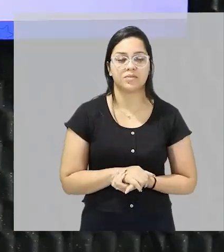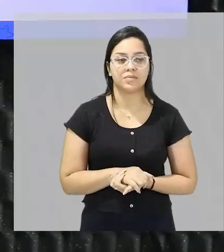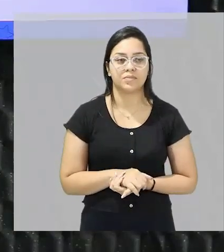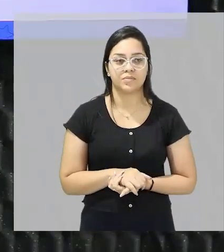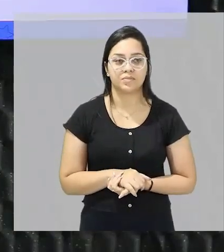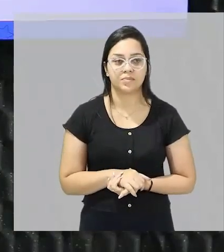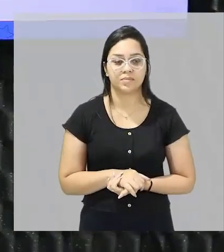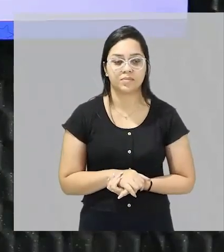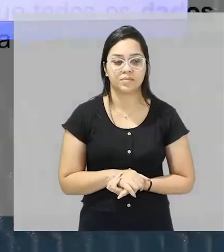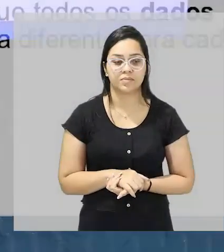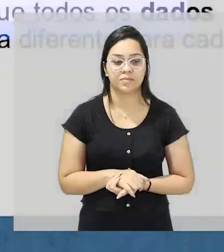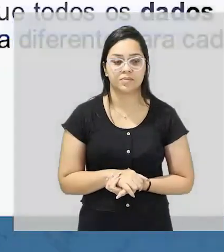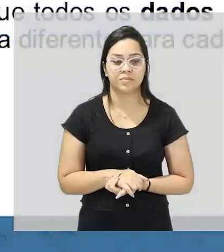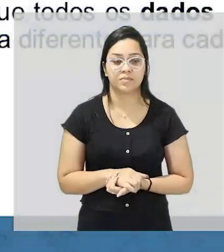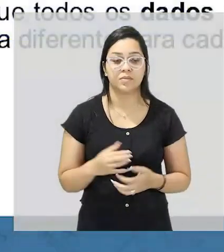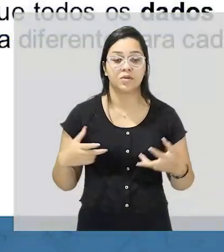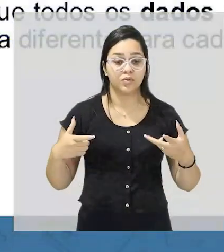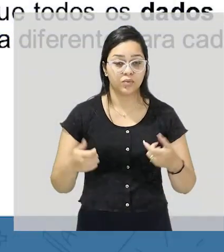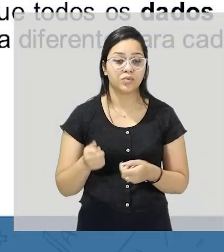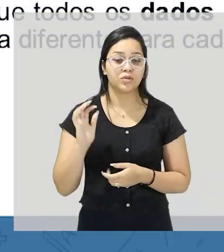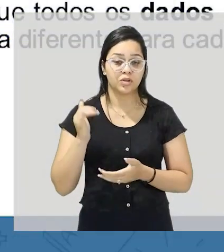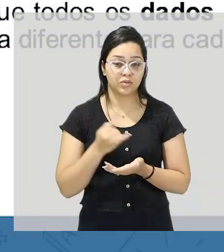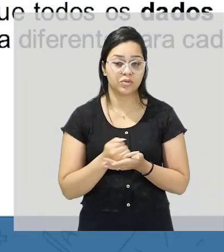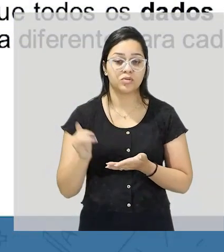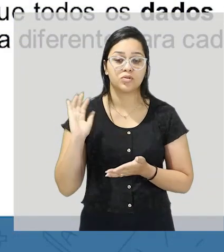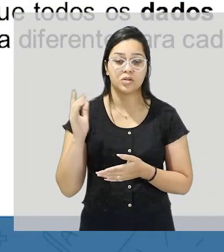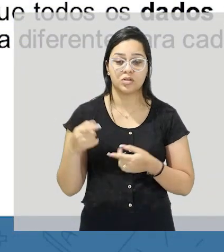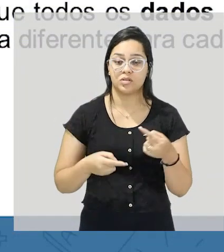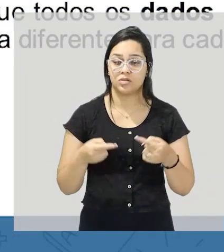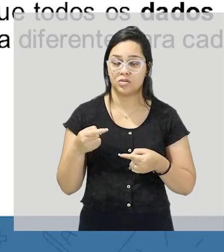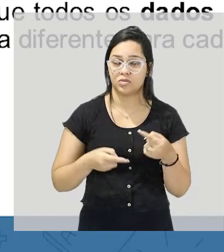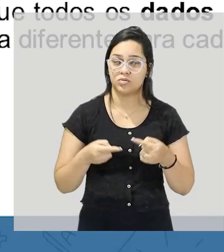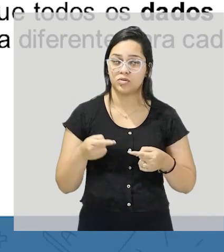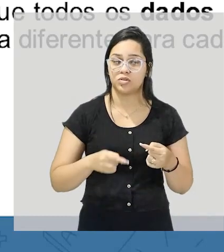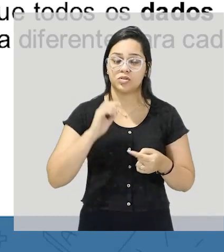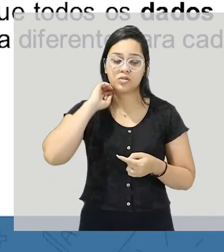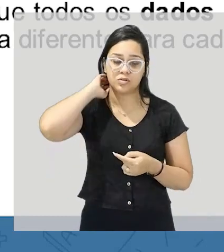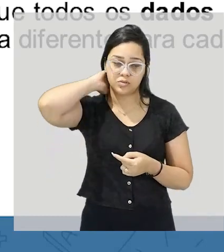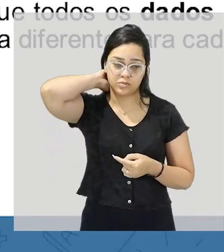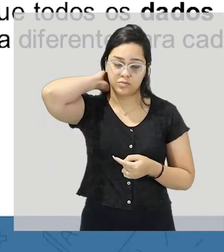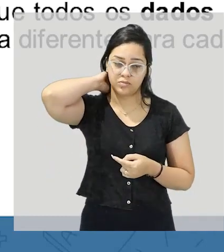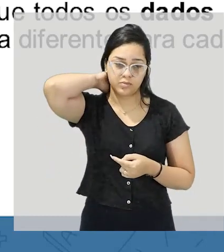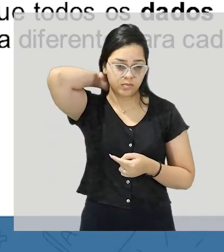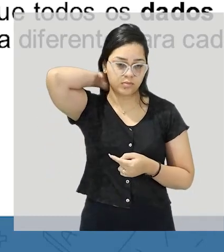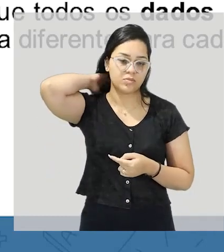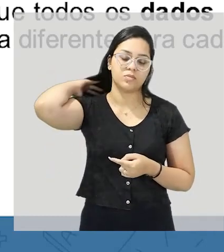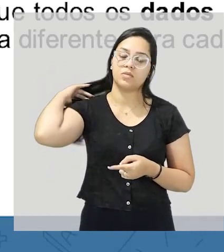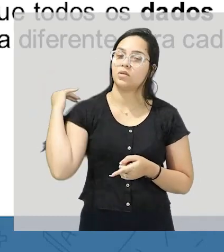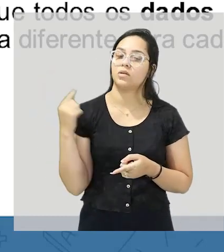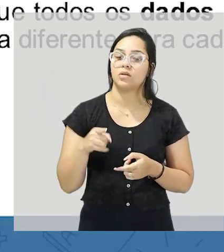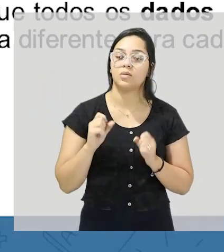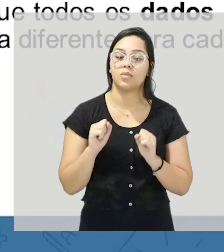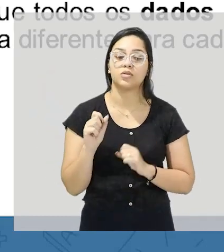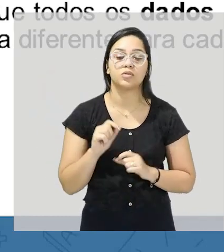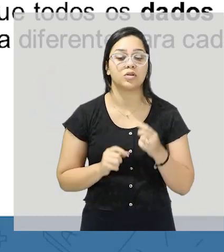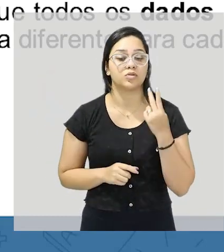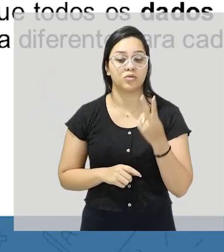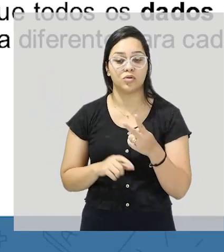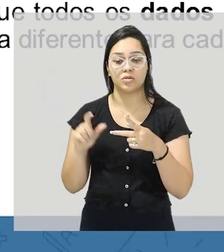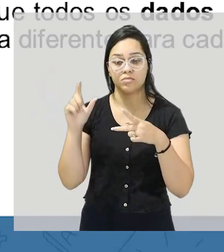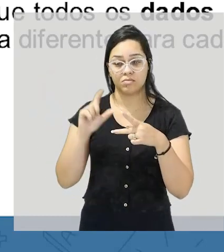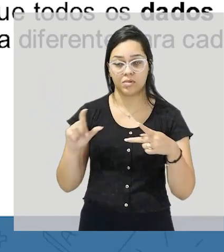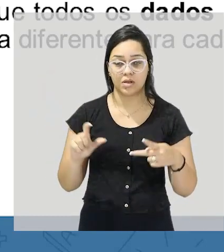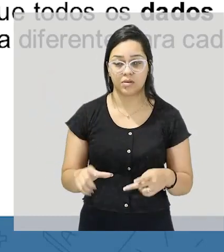e coesa. Tudo que foi levantado na introdução deve ser discutido aqui. A dica é que você reserve ao menos